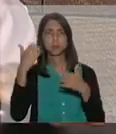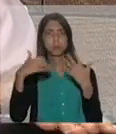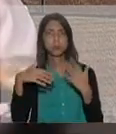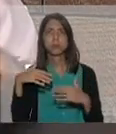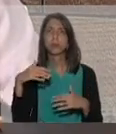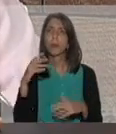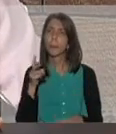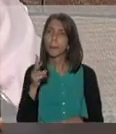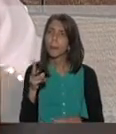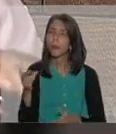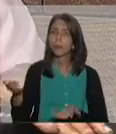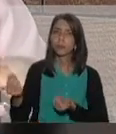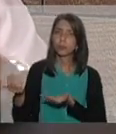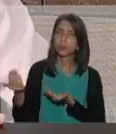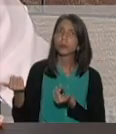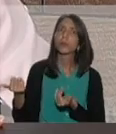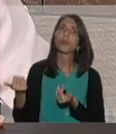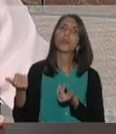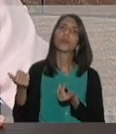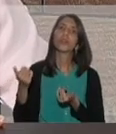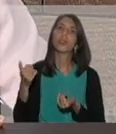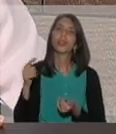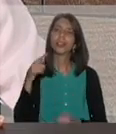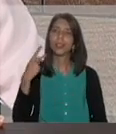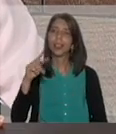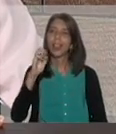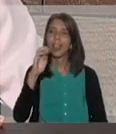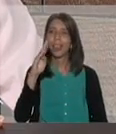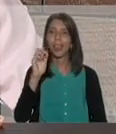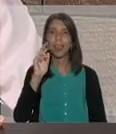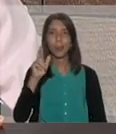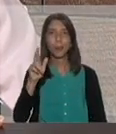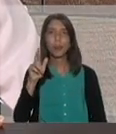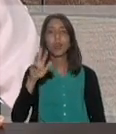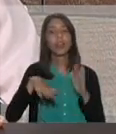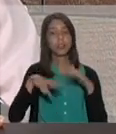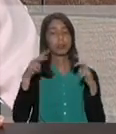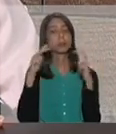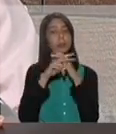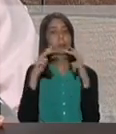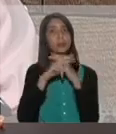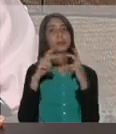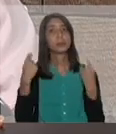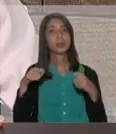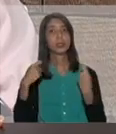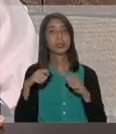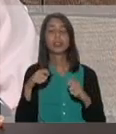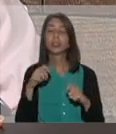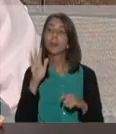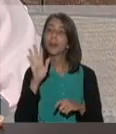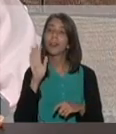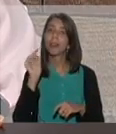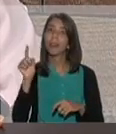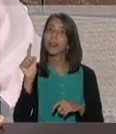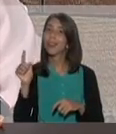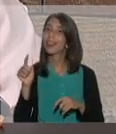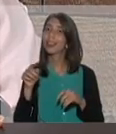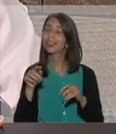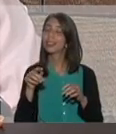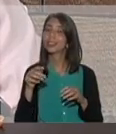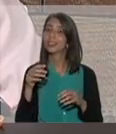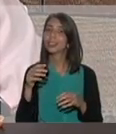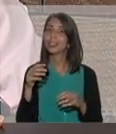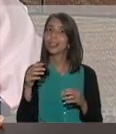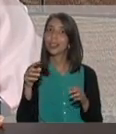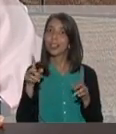na própria adolescência e juventude do Éder, que muitas vezes teve que brigar. Só que ele era